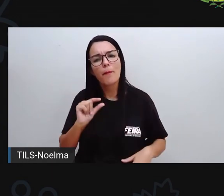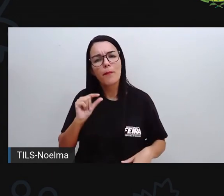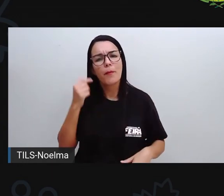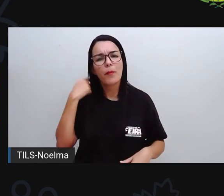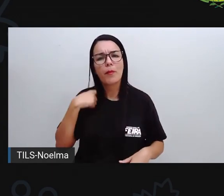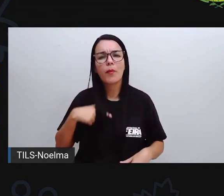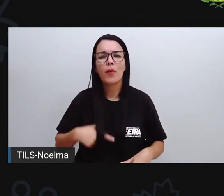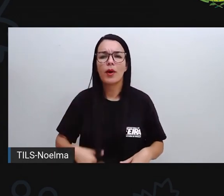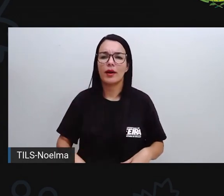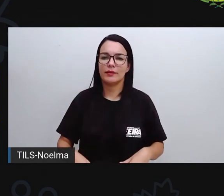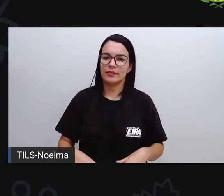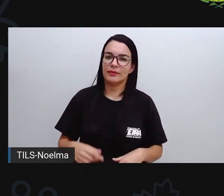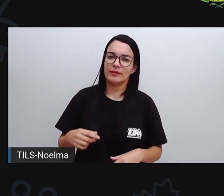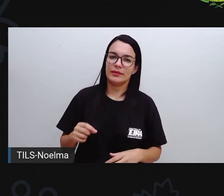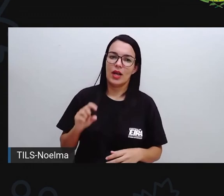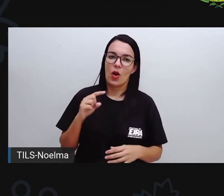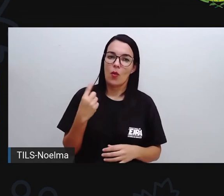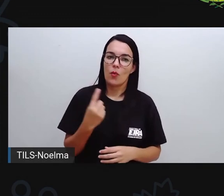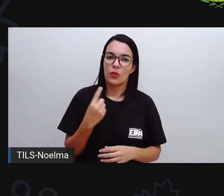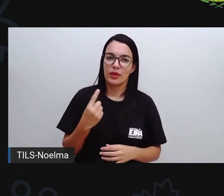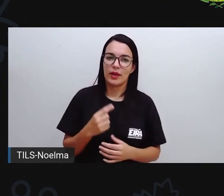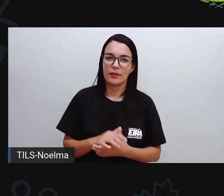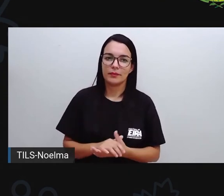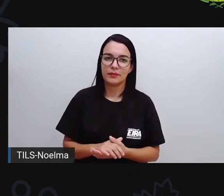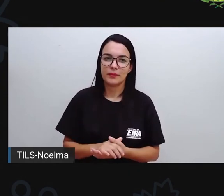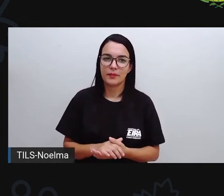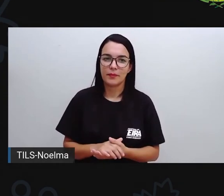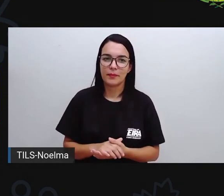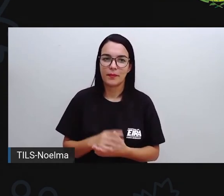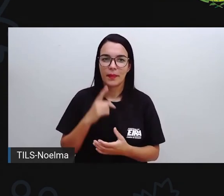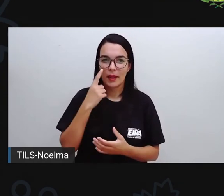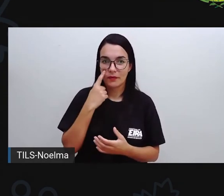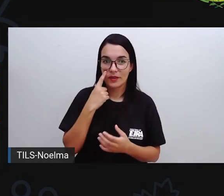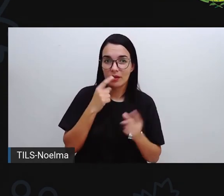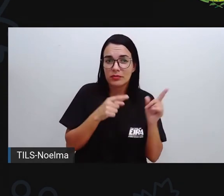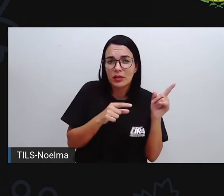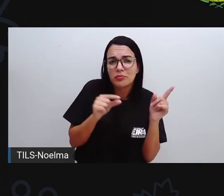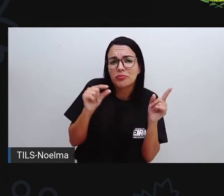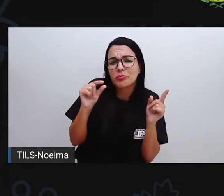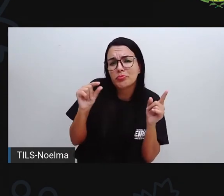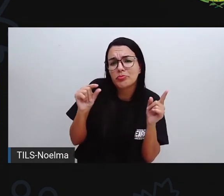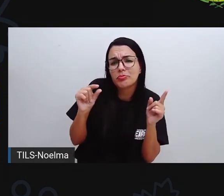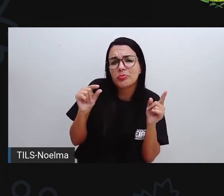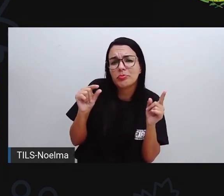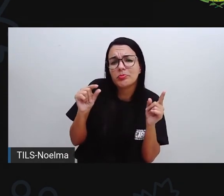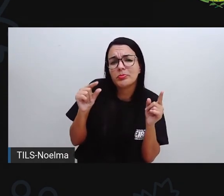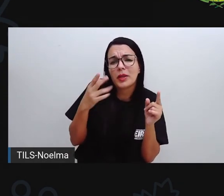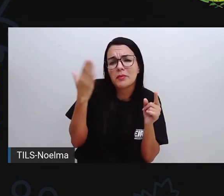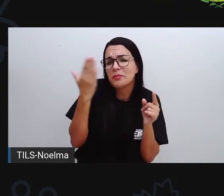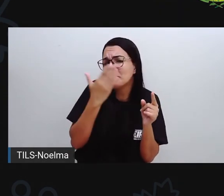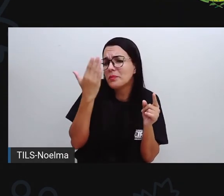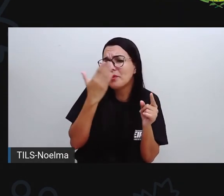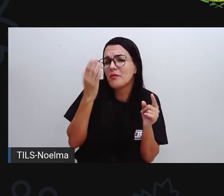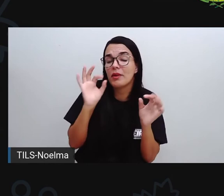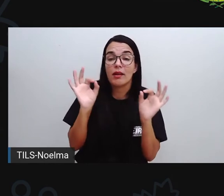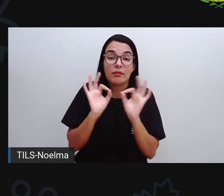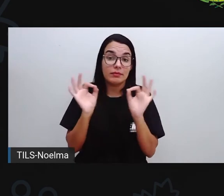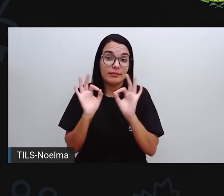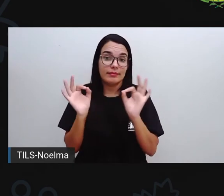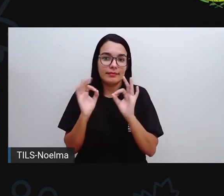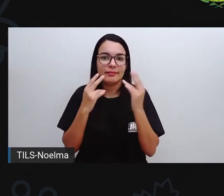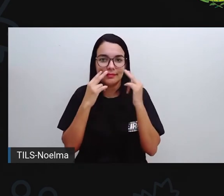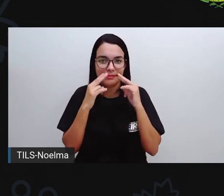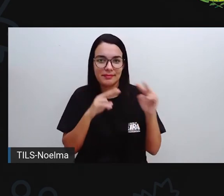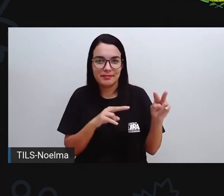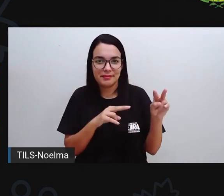a gente chama que é de única impressão. Olha, se eu tirar novamente, a gente não dá para ver quase nada aqui,